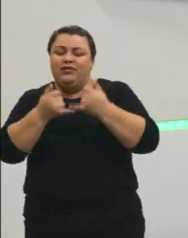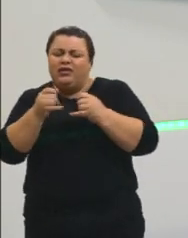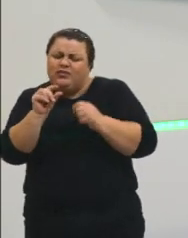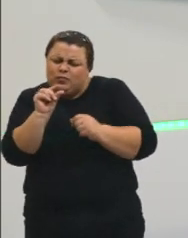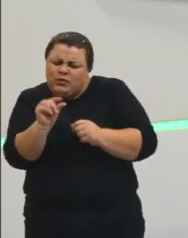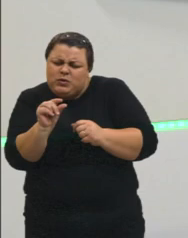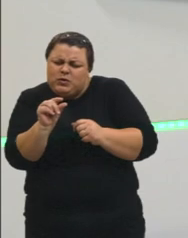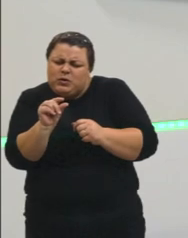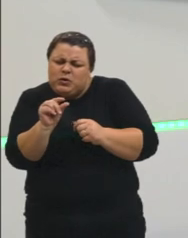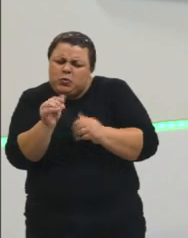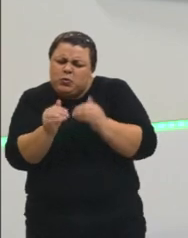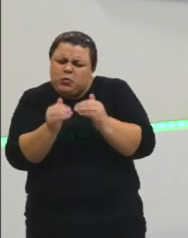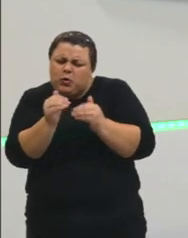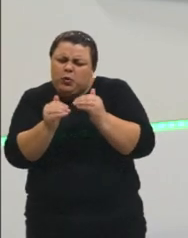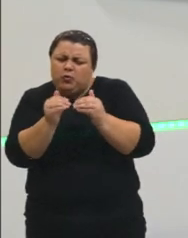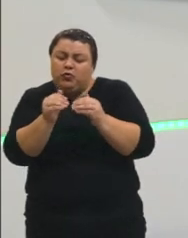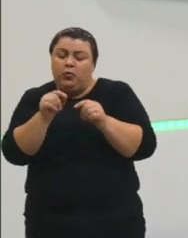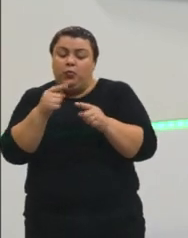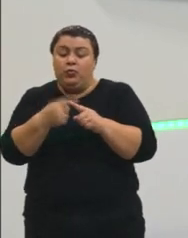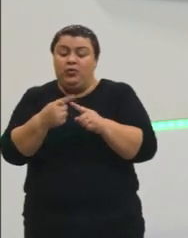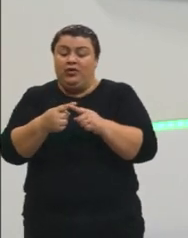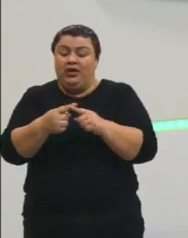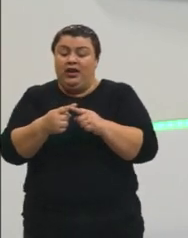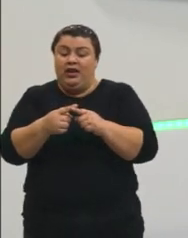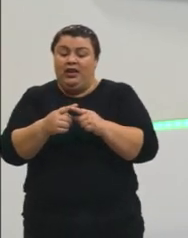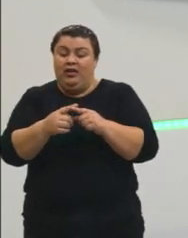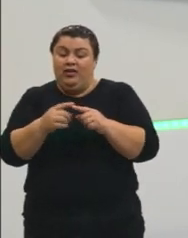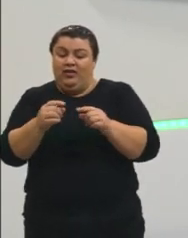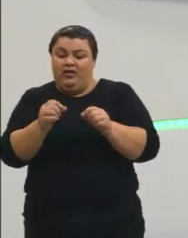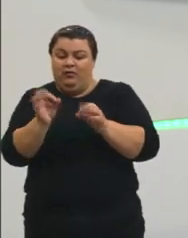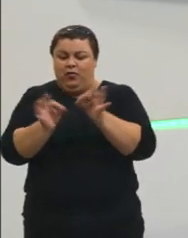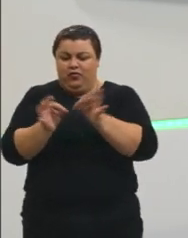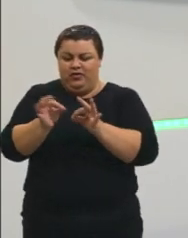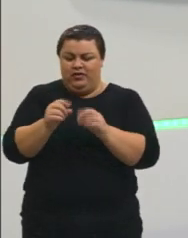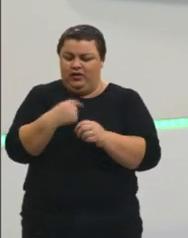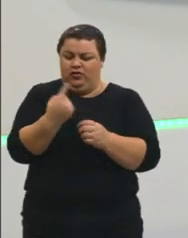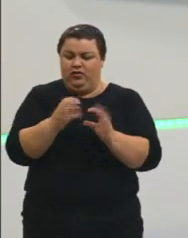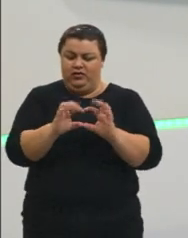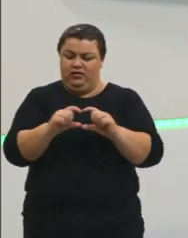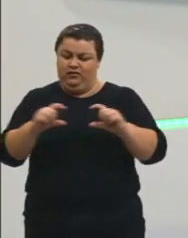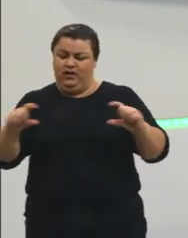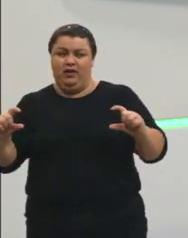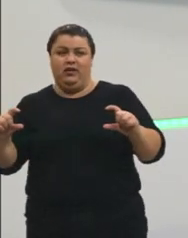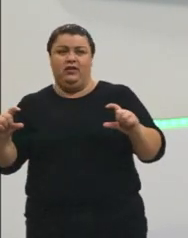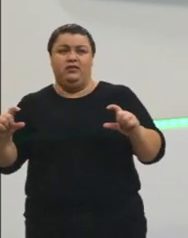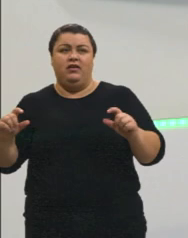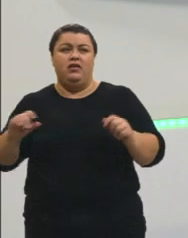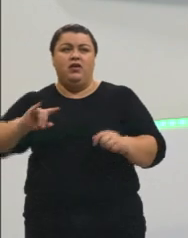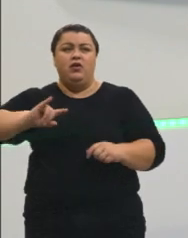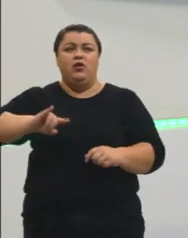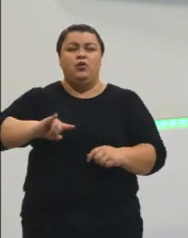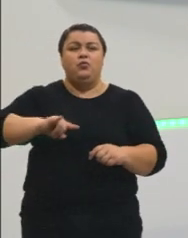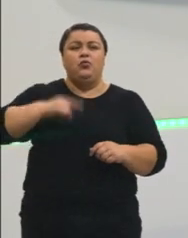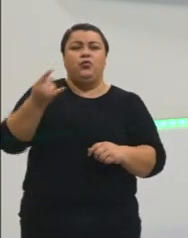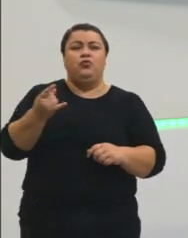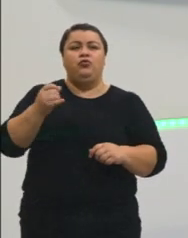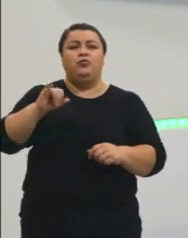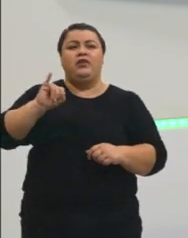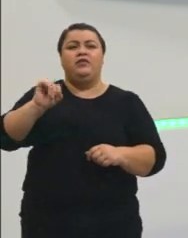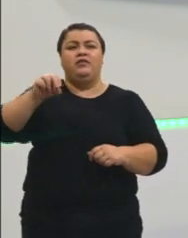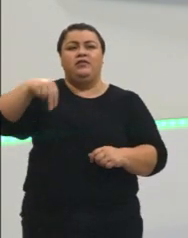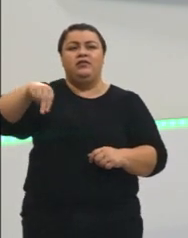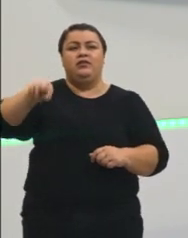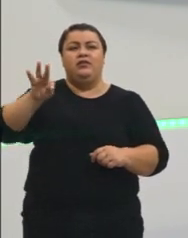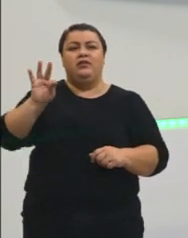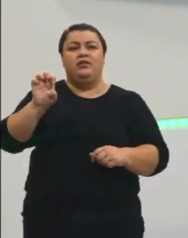construção que elas servem para juntar as nossas frases e por último ali as nossas e interjeições que servem